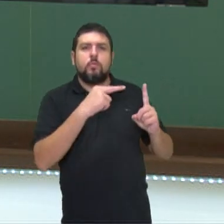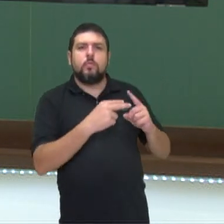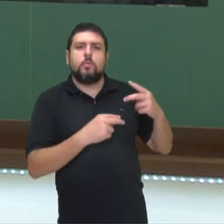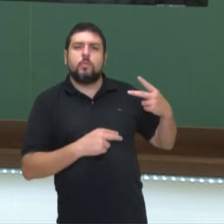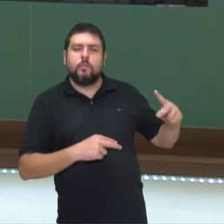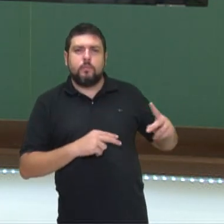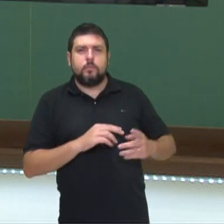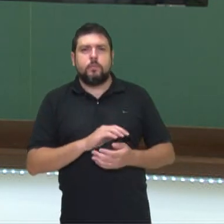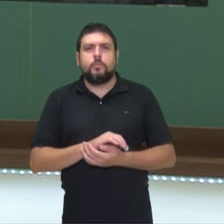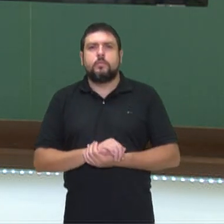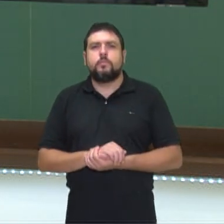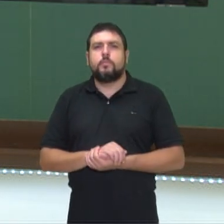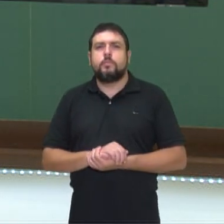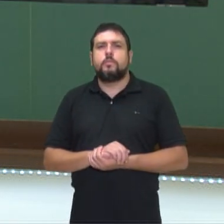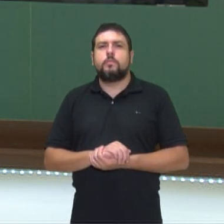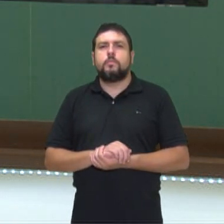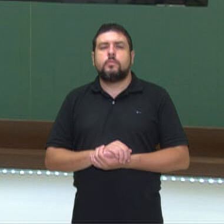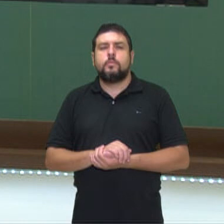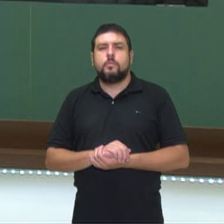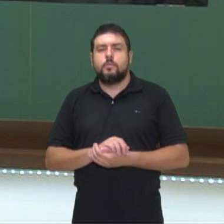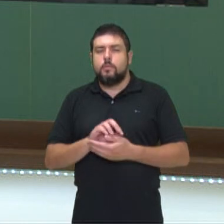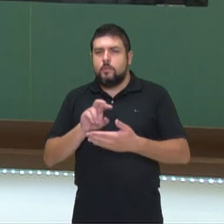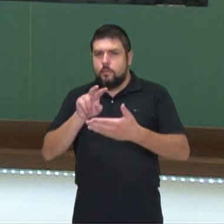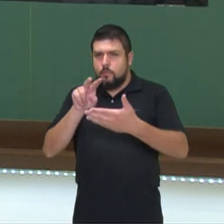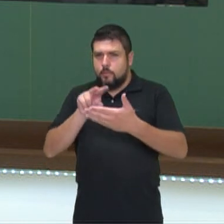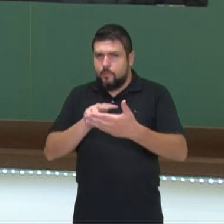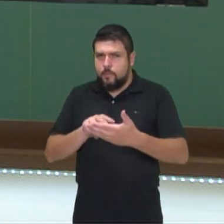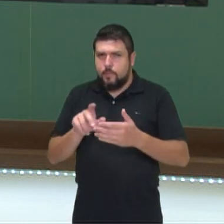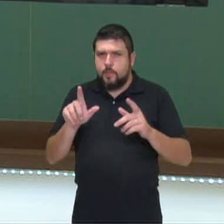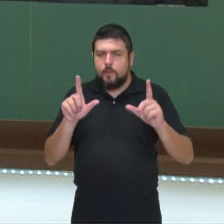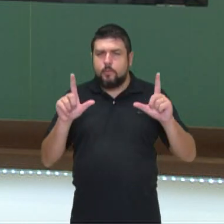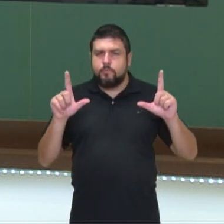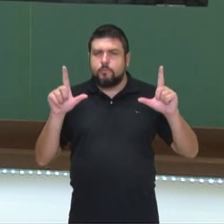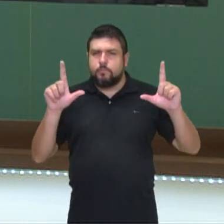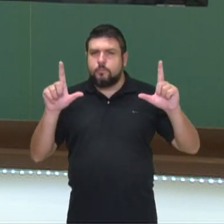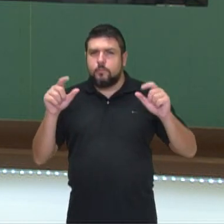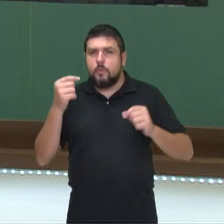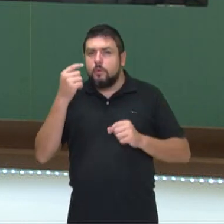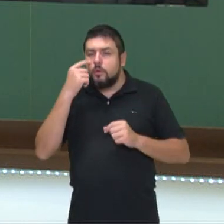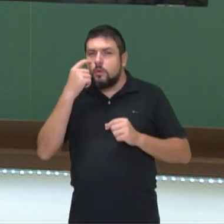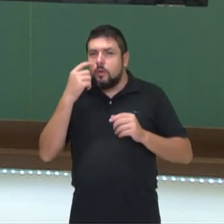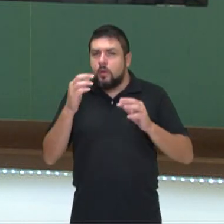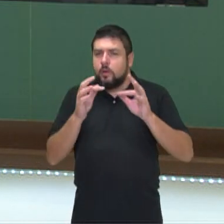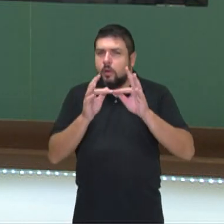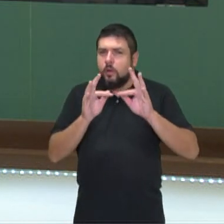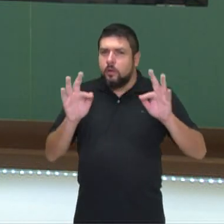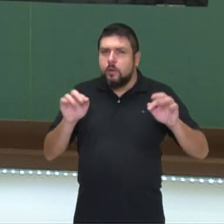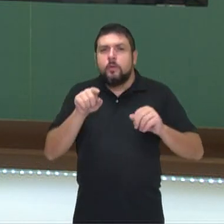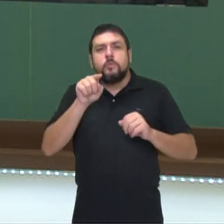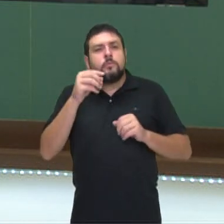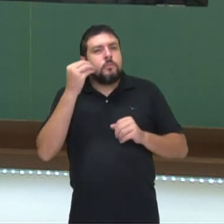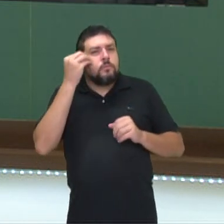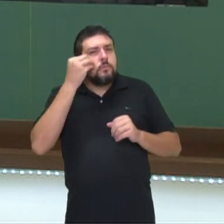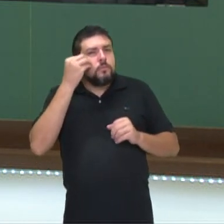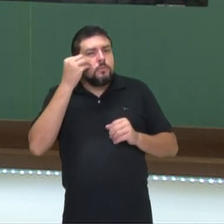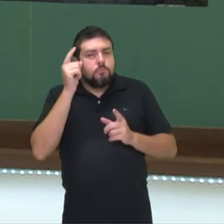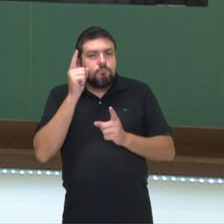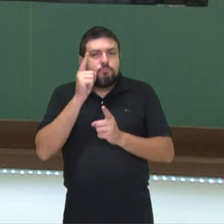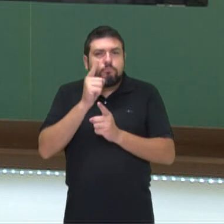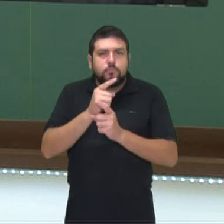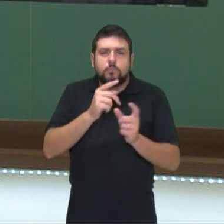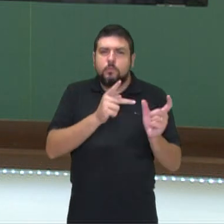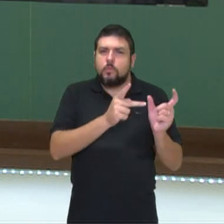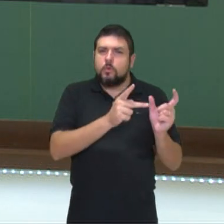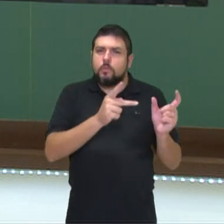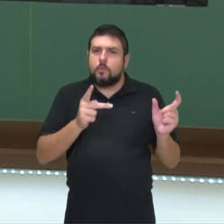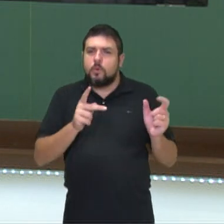Vamos ler agora um quadrinho e preste atenção às orações e os seus predicados. Já vá tentando identificar se o predicado é nominal, só